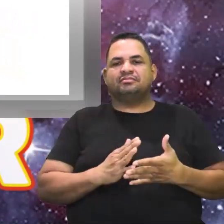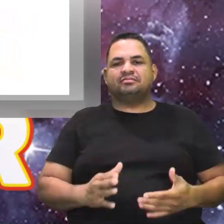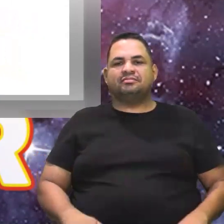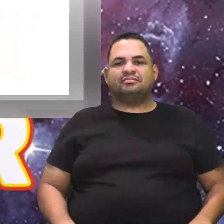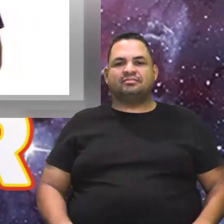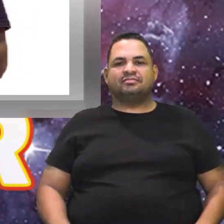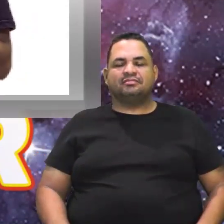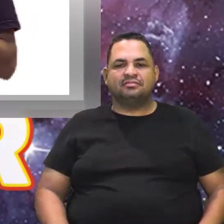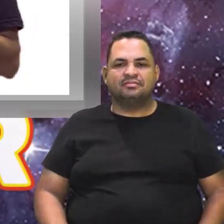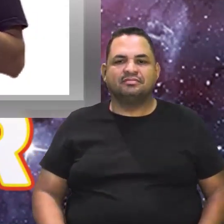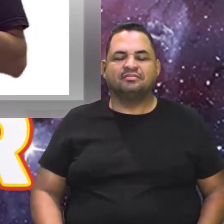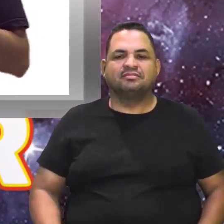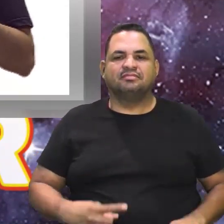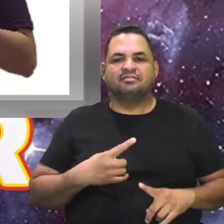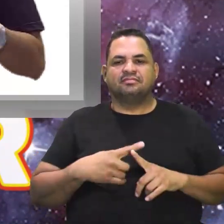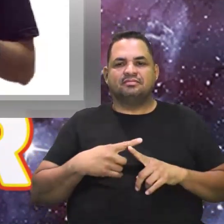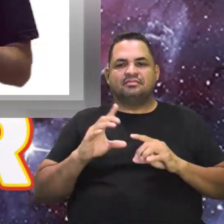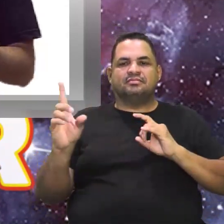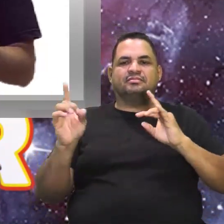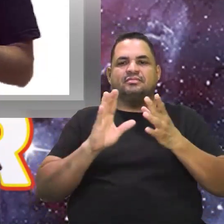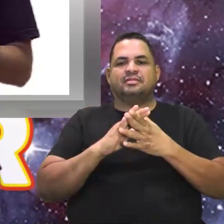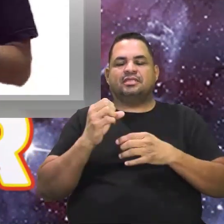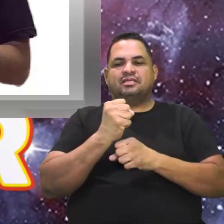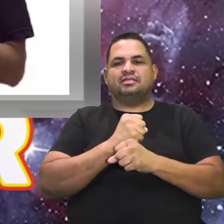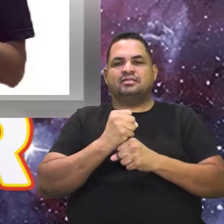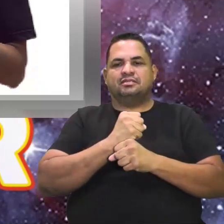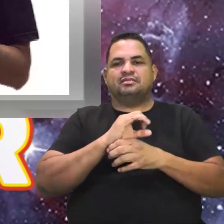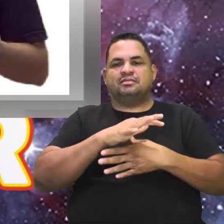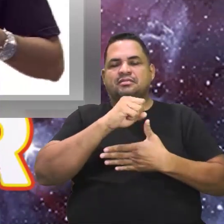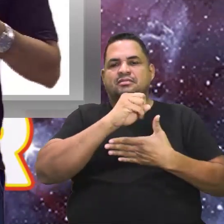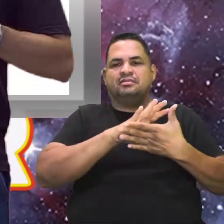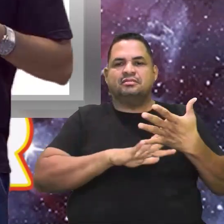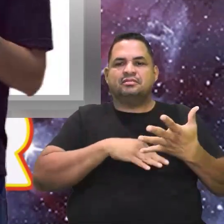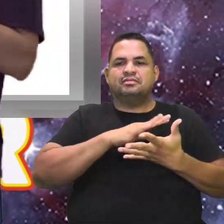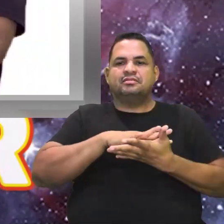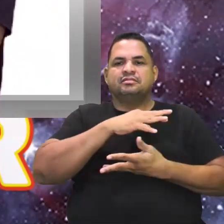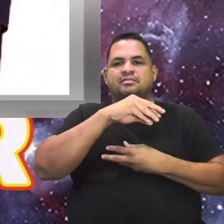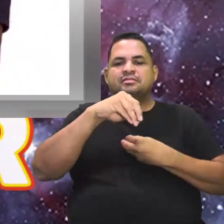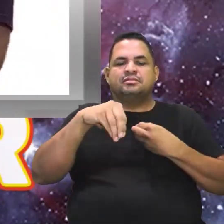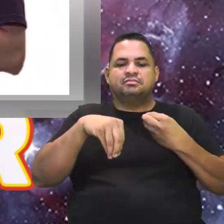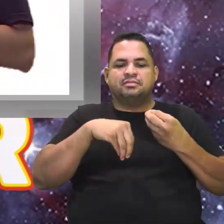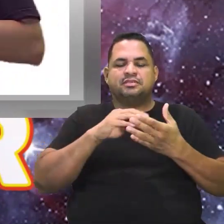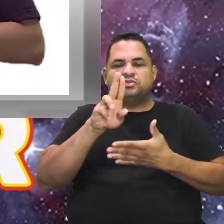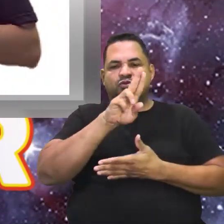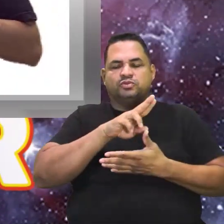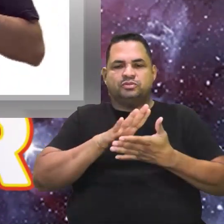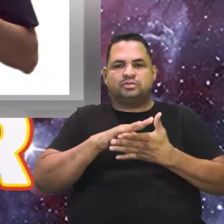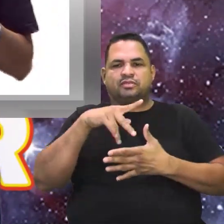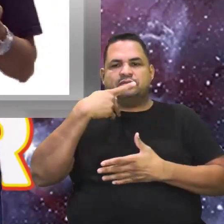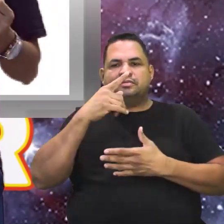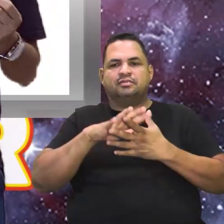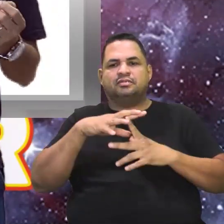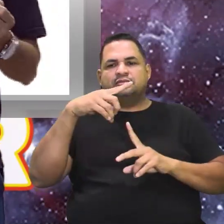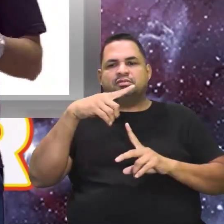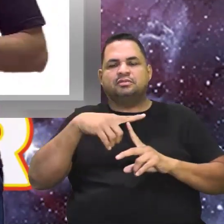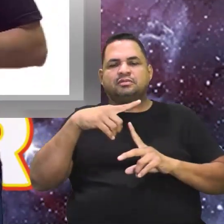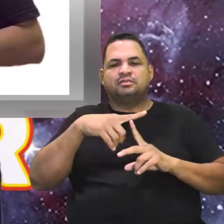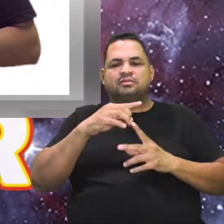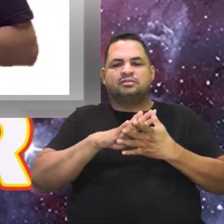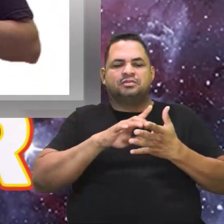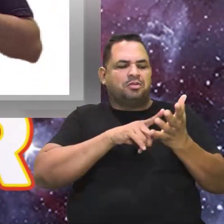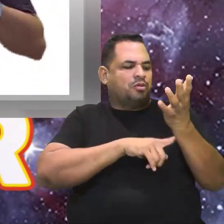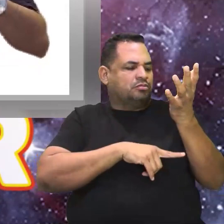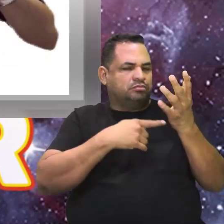até meio que egoísmo, porque a cada ano que passa, as questões de matemática vêm mais aplicadas, falando sobre tipo sanguíneo,